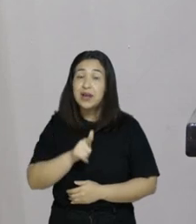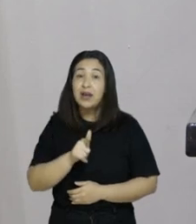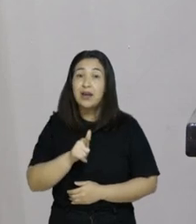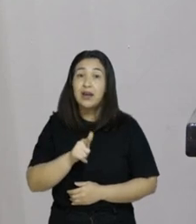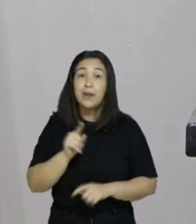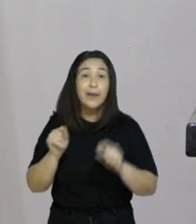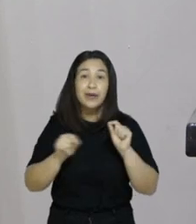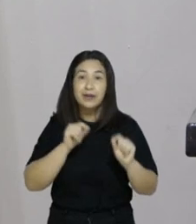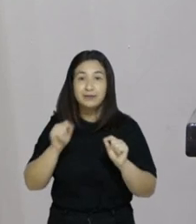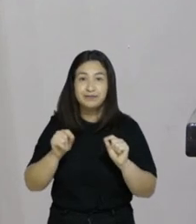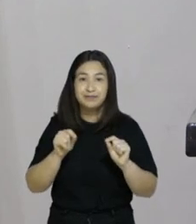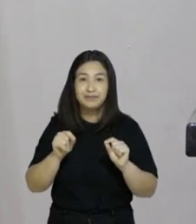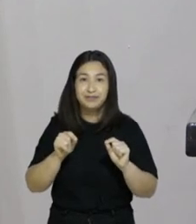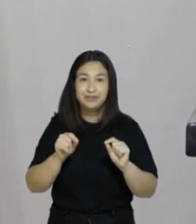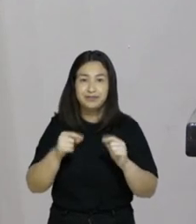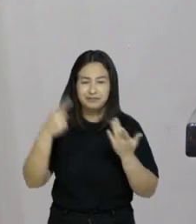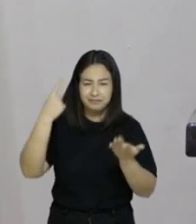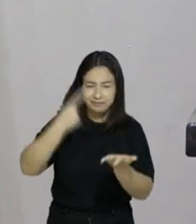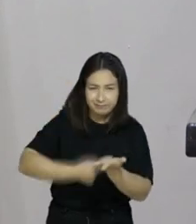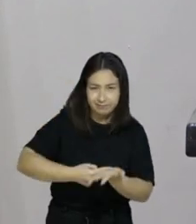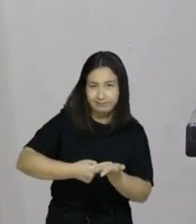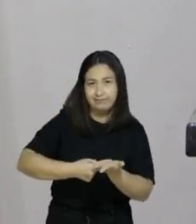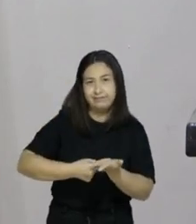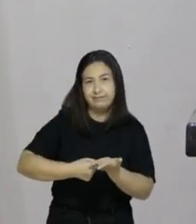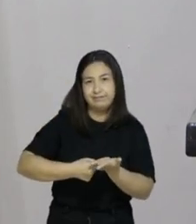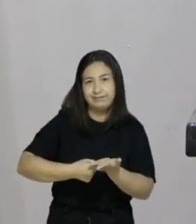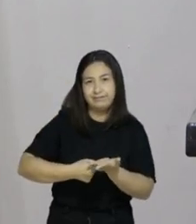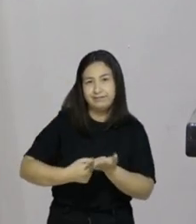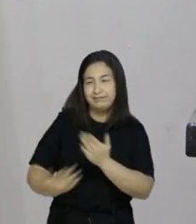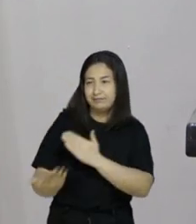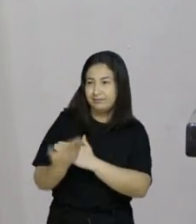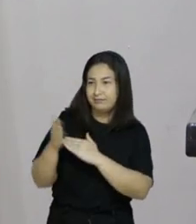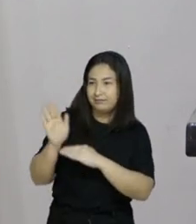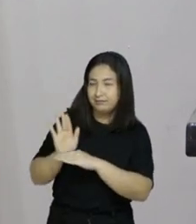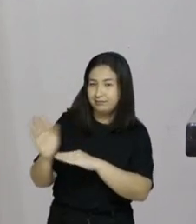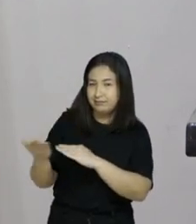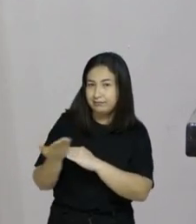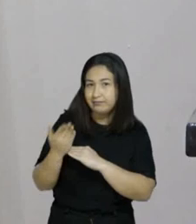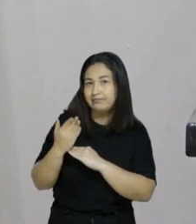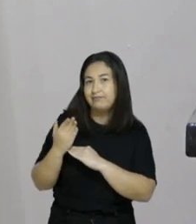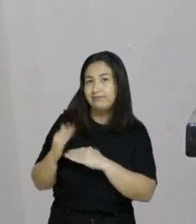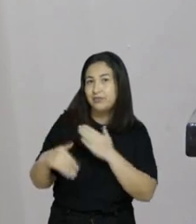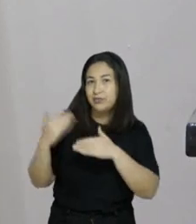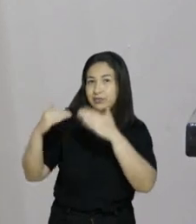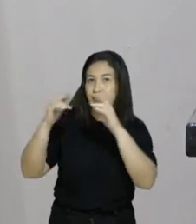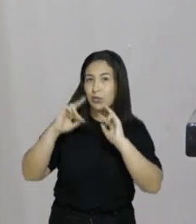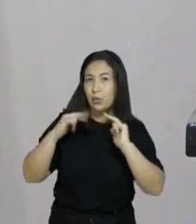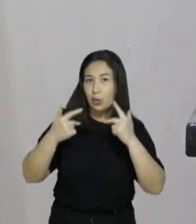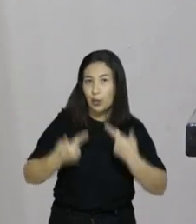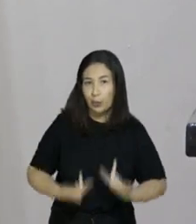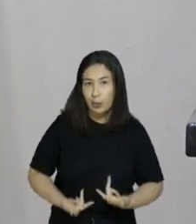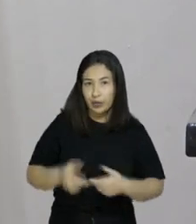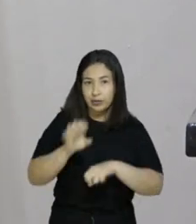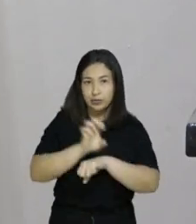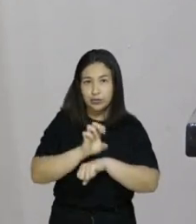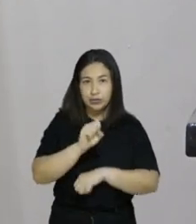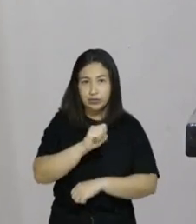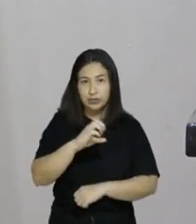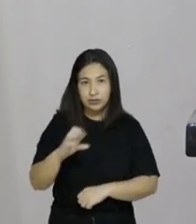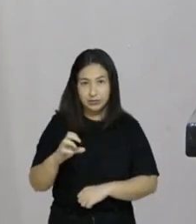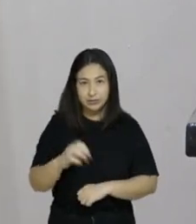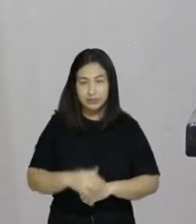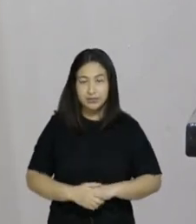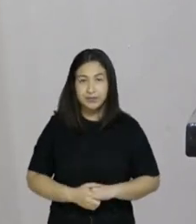nós iniciaremos uma parceria muito benéfica à nossa economia e desenvolvimento humano do nosso Estado. Shalom,